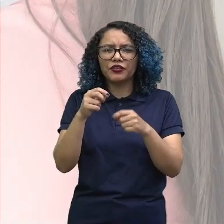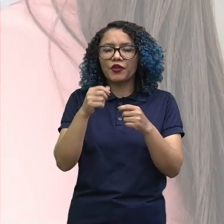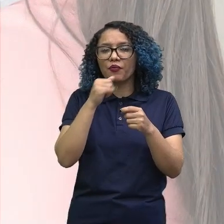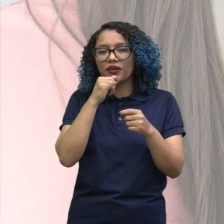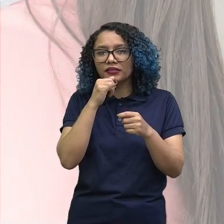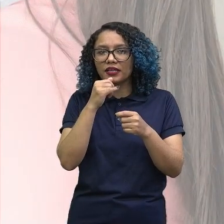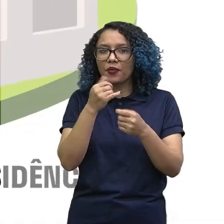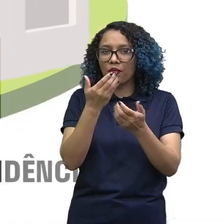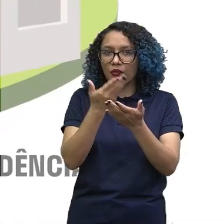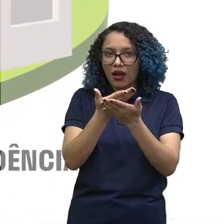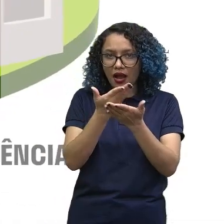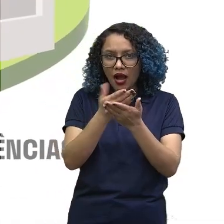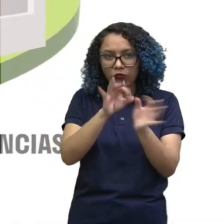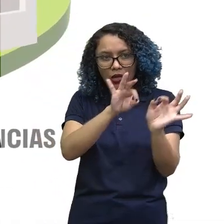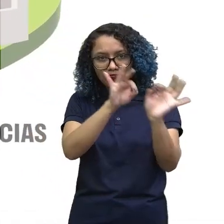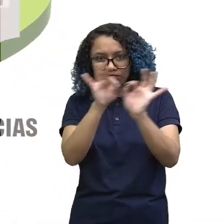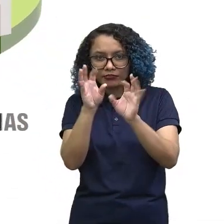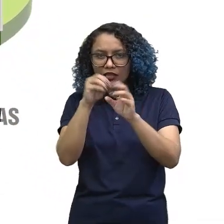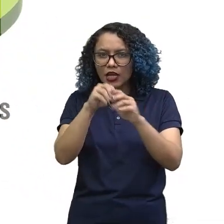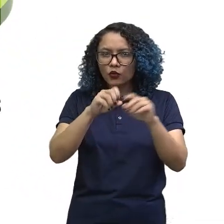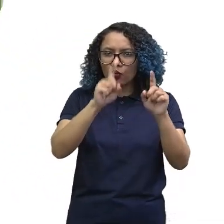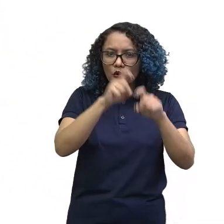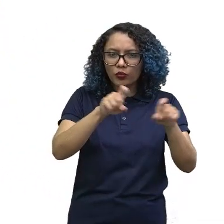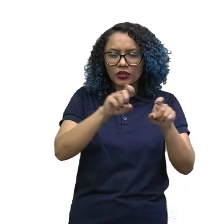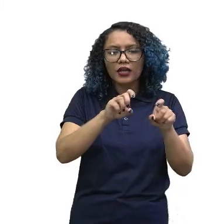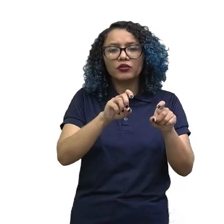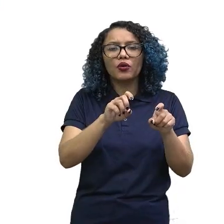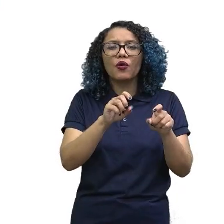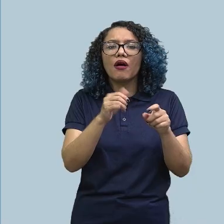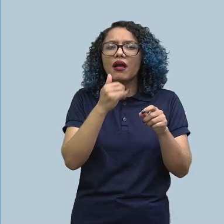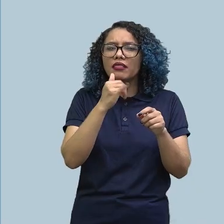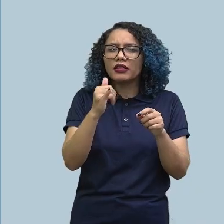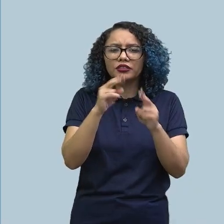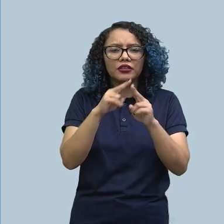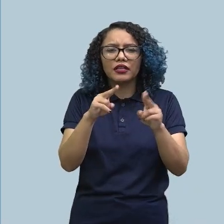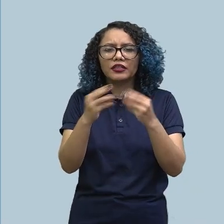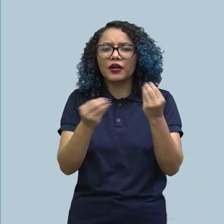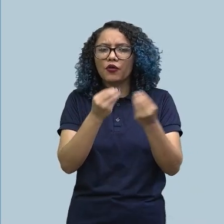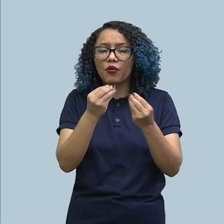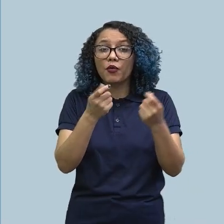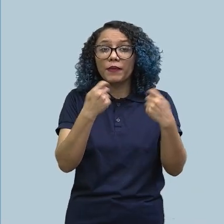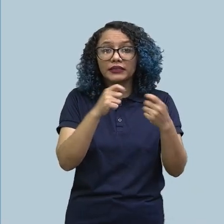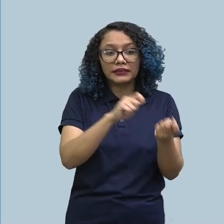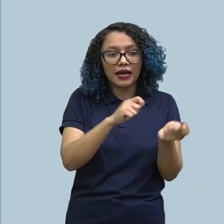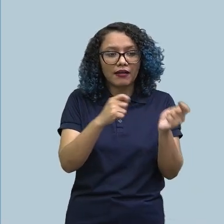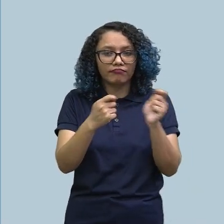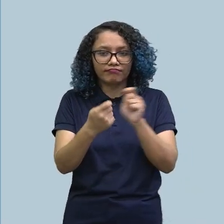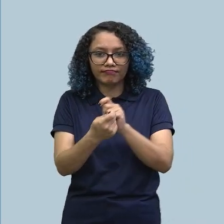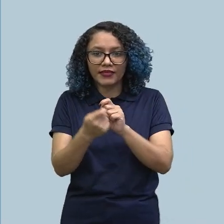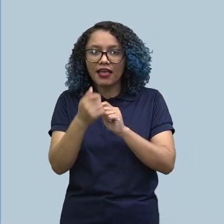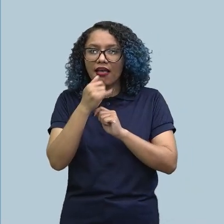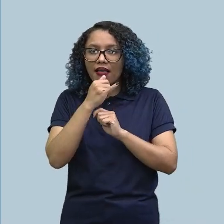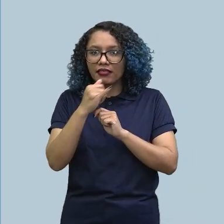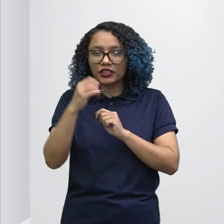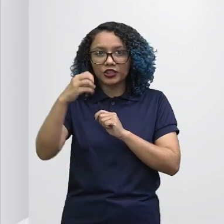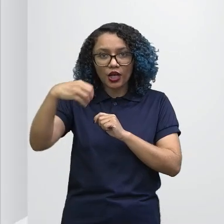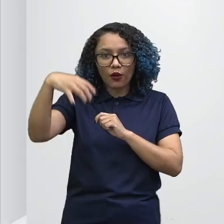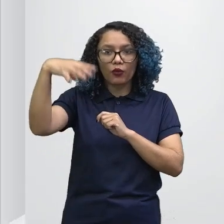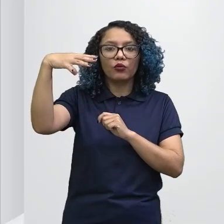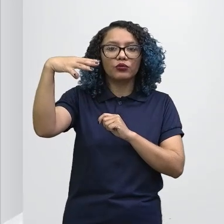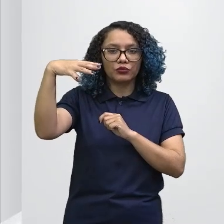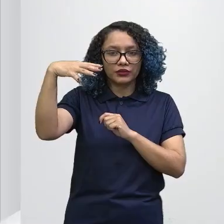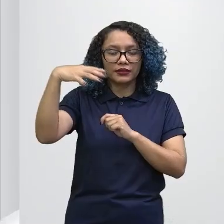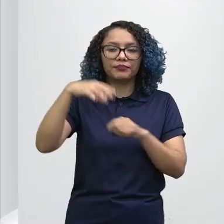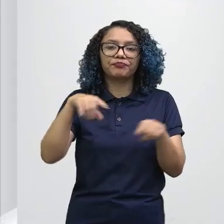ou smartphone, a energia elétrica que chega até a sua casa precisou ser convertida em energia luminosa.